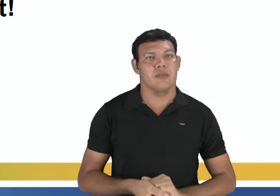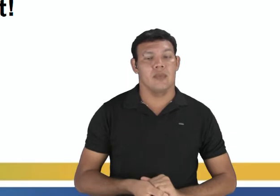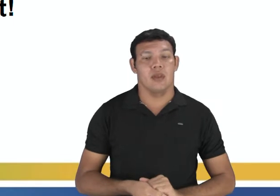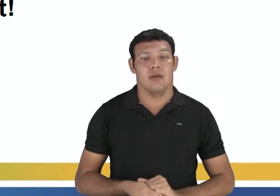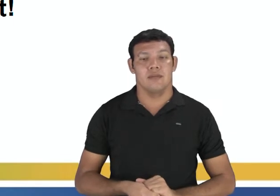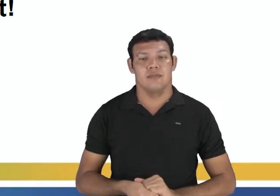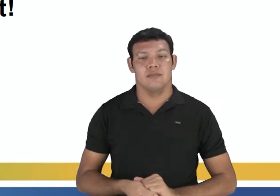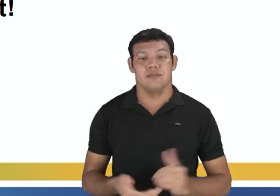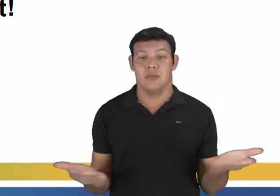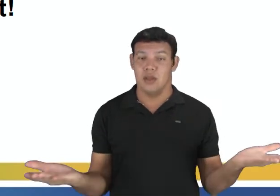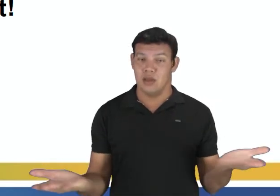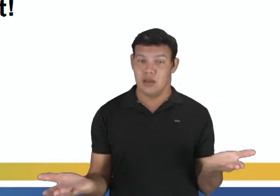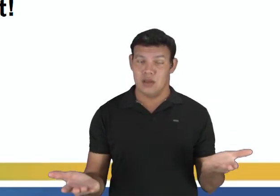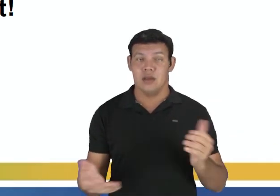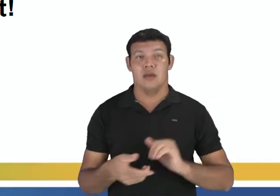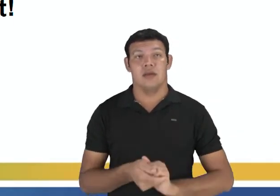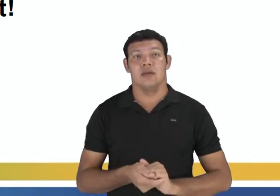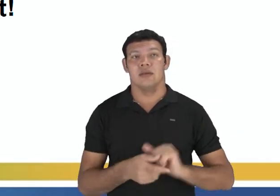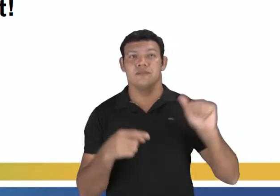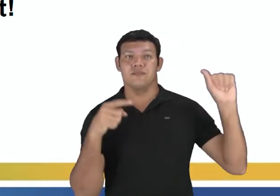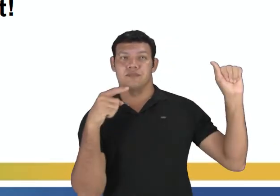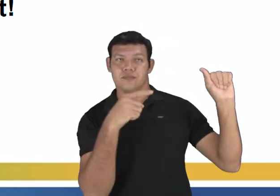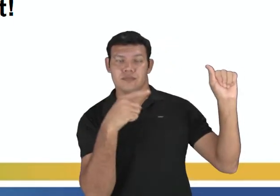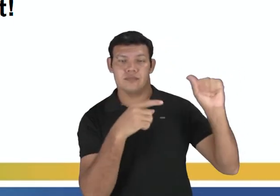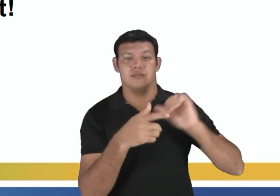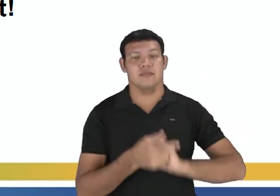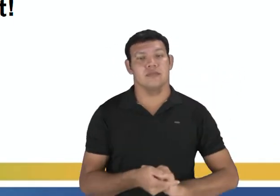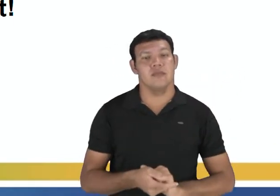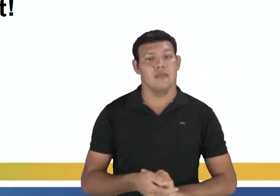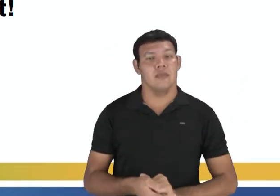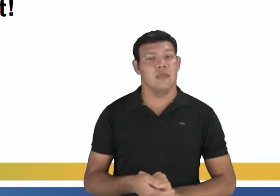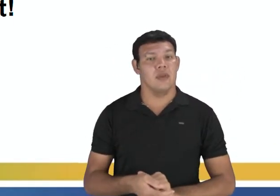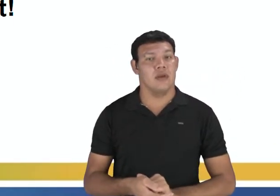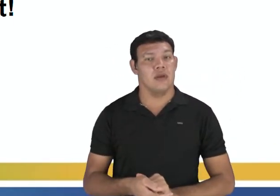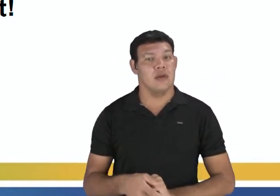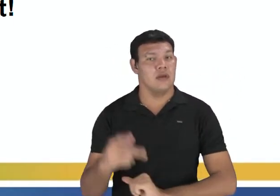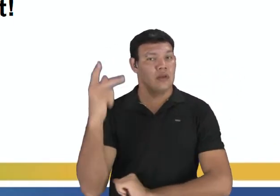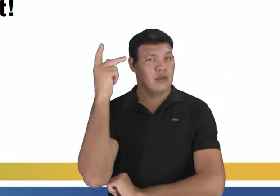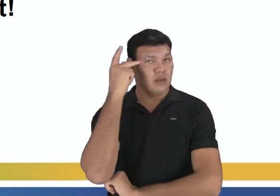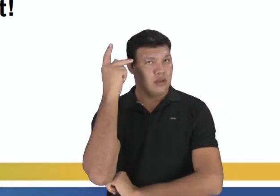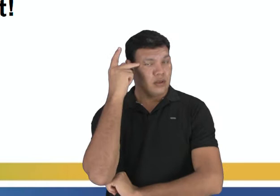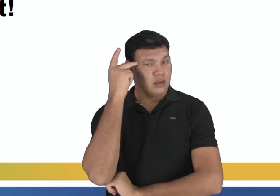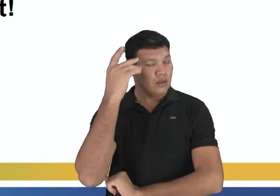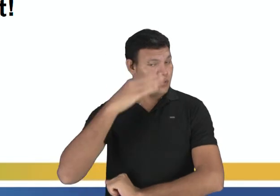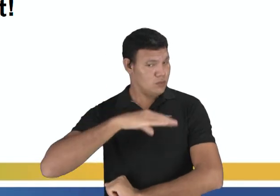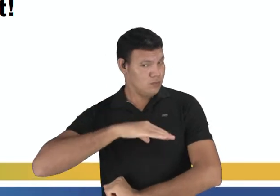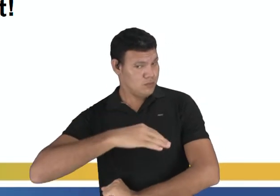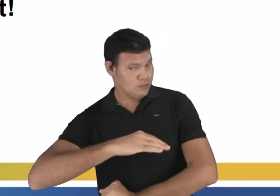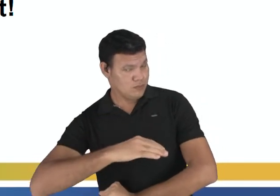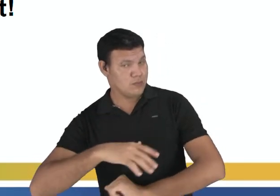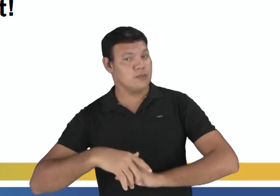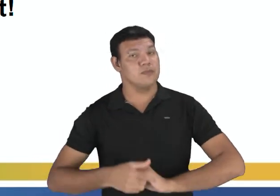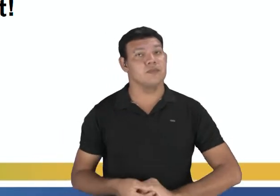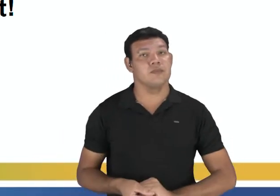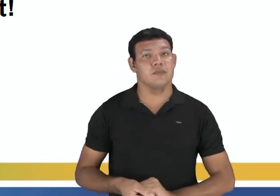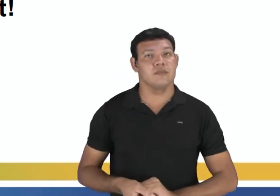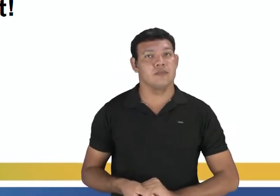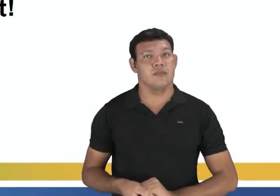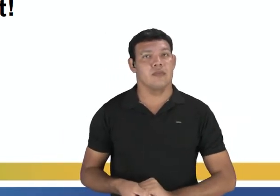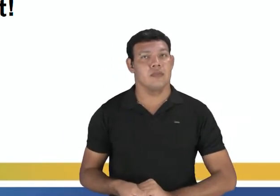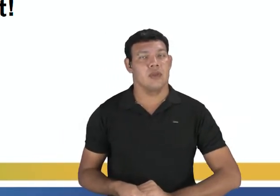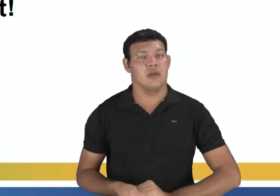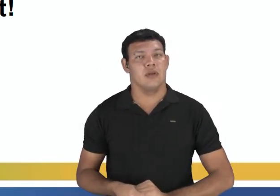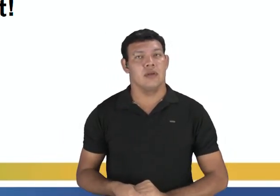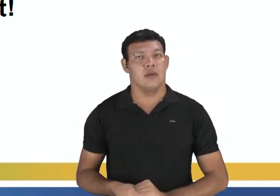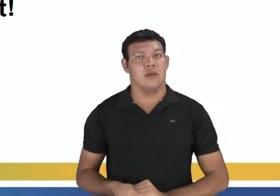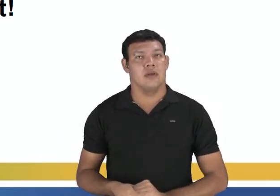Vamos lá. Letter A, São Paulo is a city. São Paulo é uma cidade. You can find